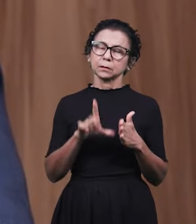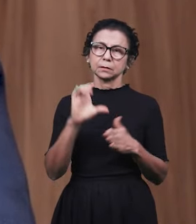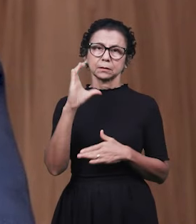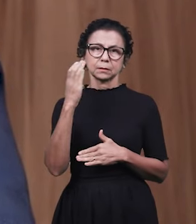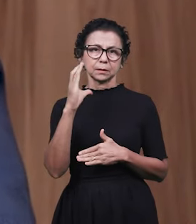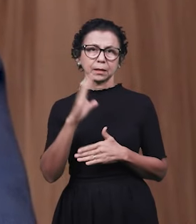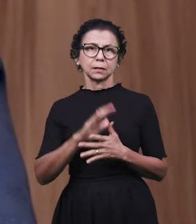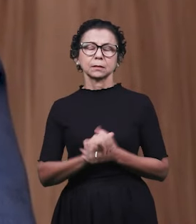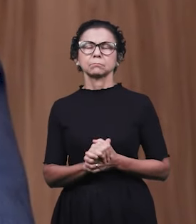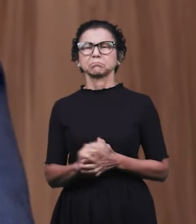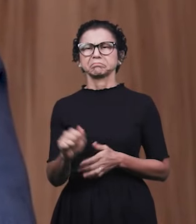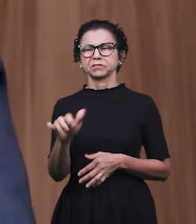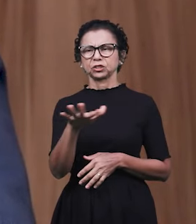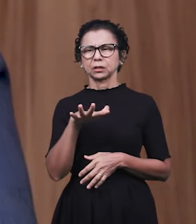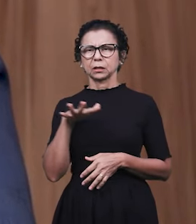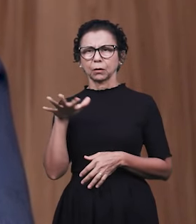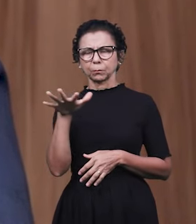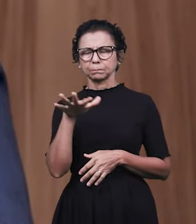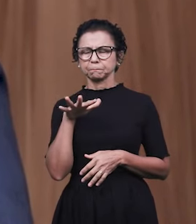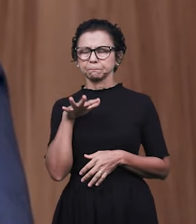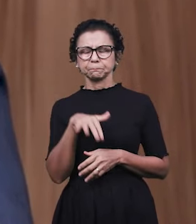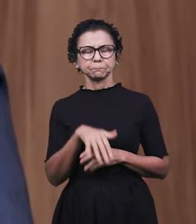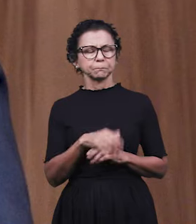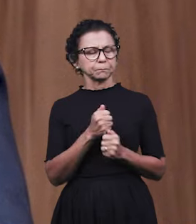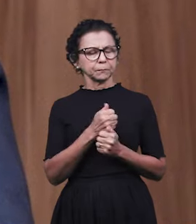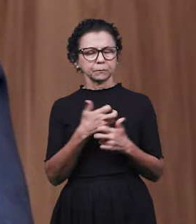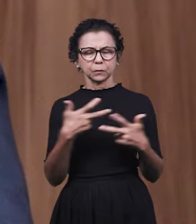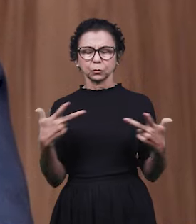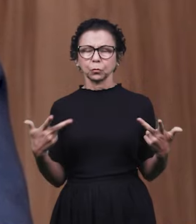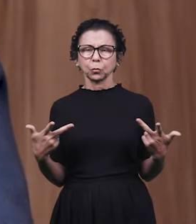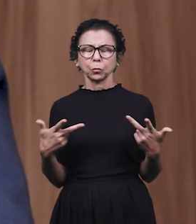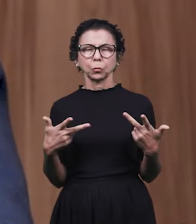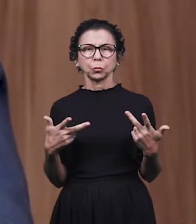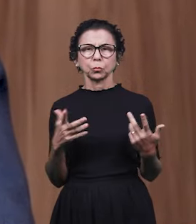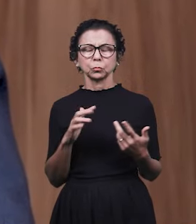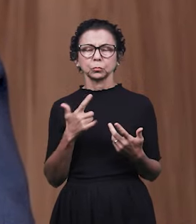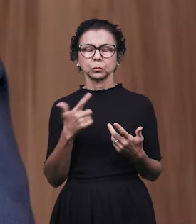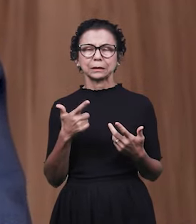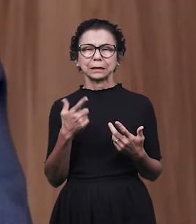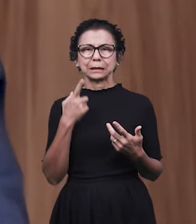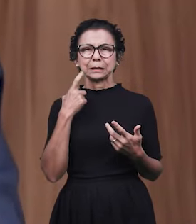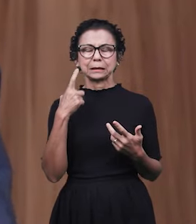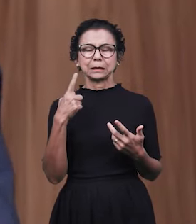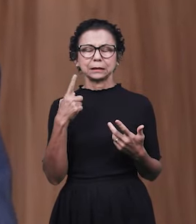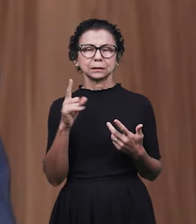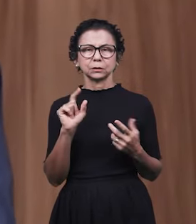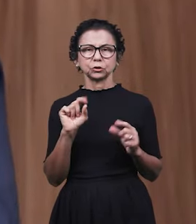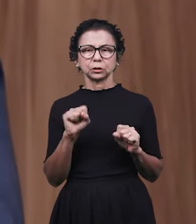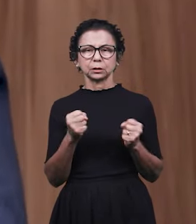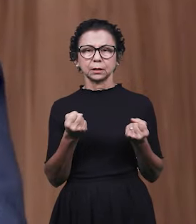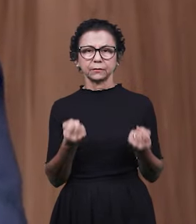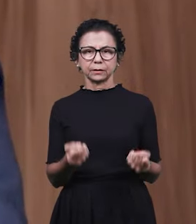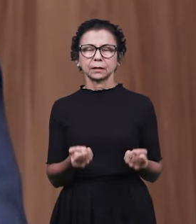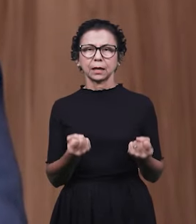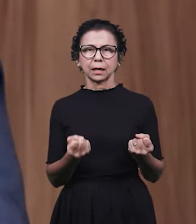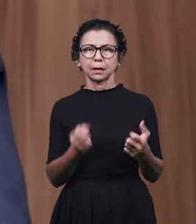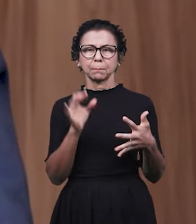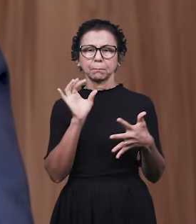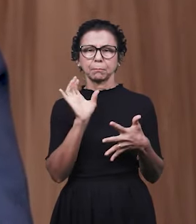bem generalista, né? Então ela não tem muito o interesse de defender pontos